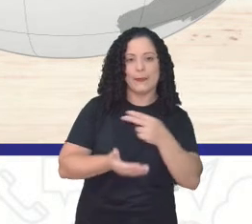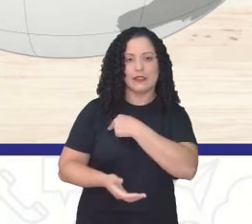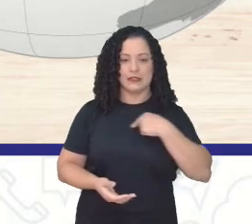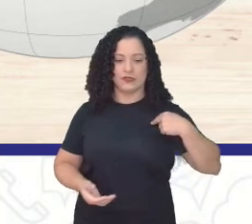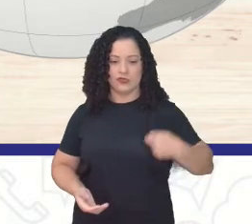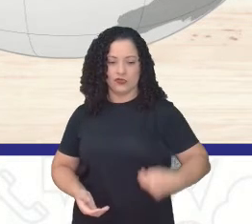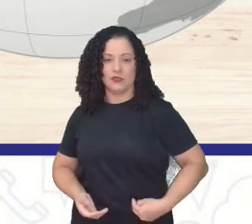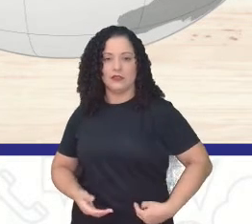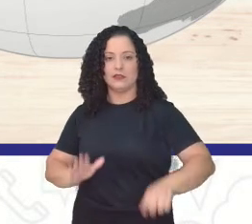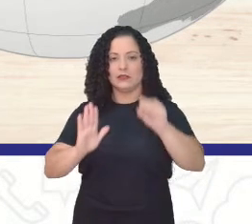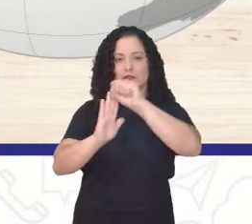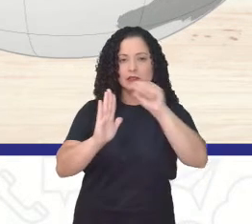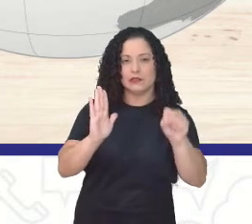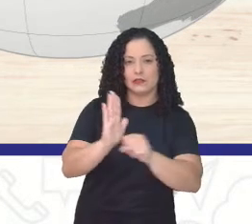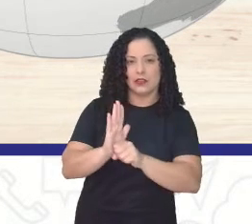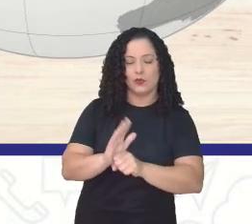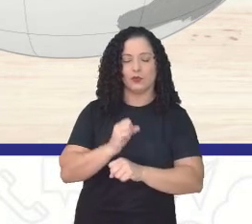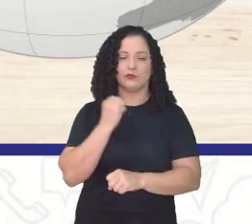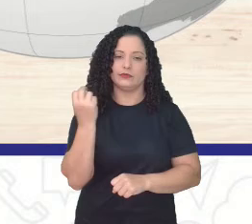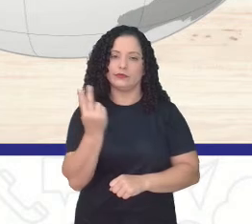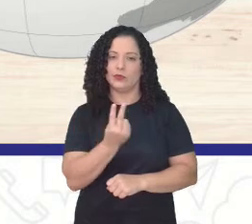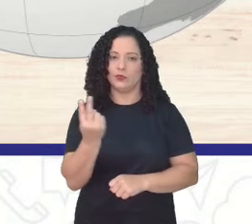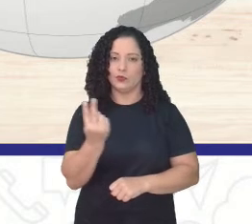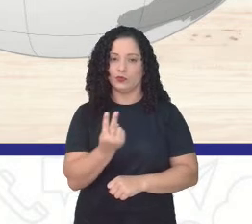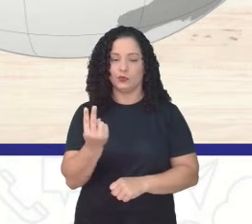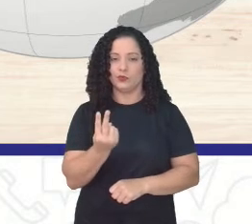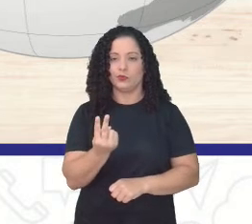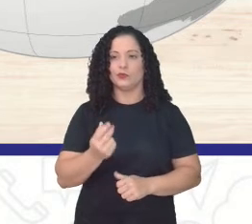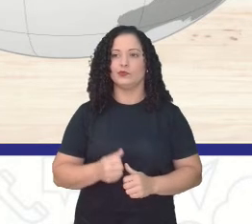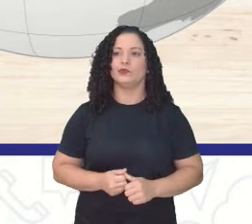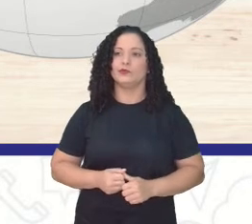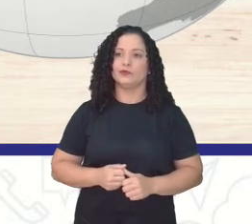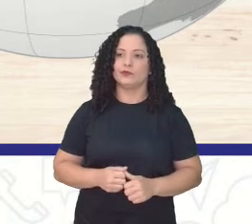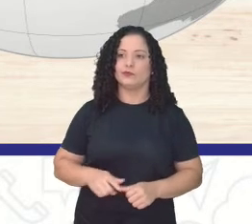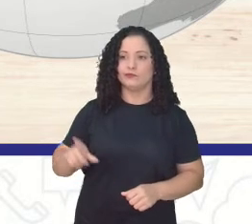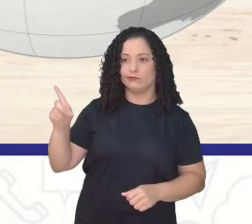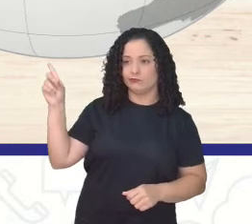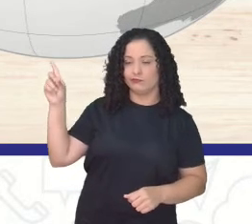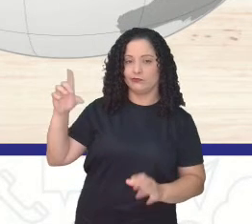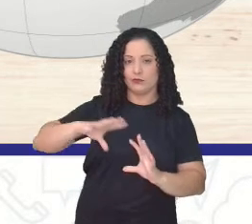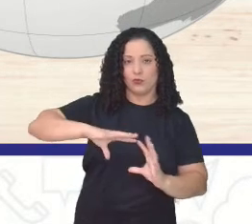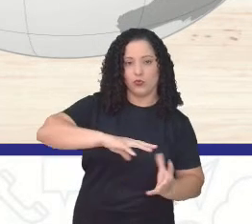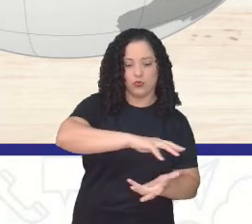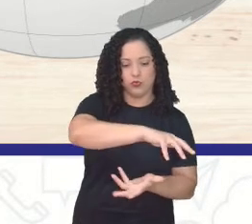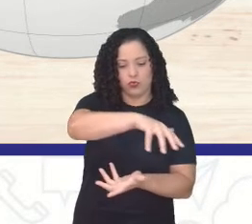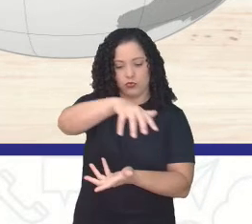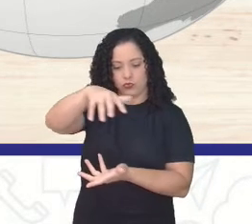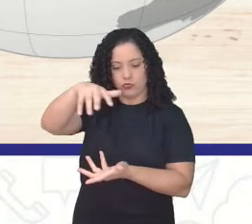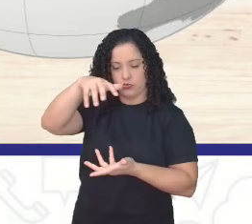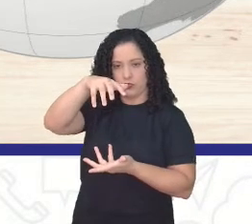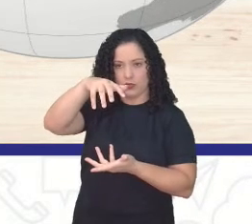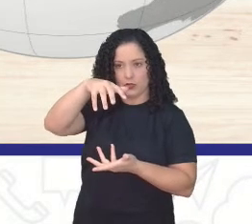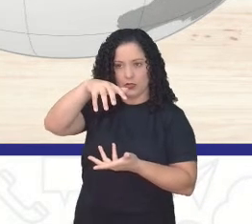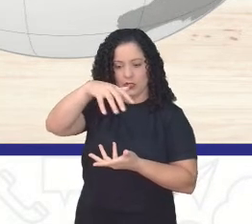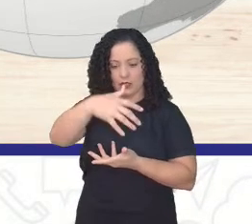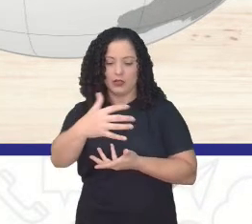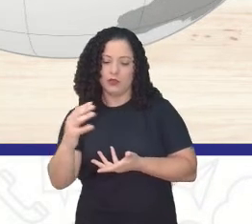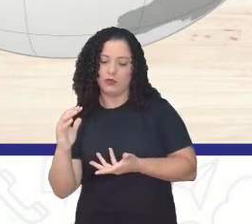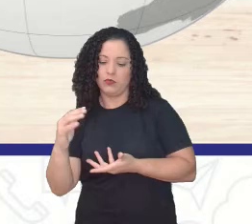do século segundo, né, da era cristã. Aqui, ó, a China está aqui, ó, no